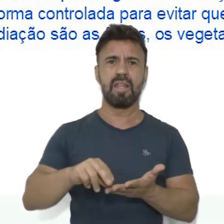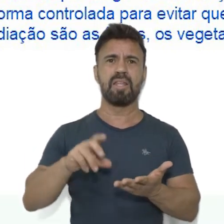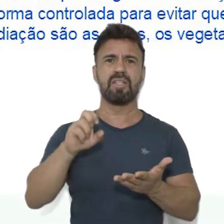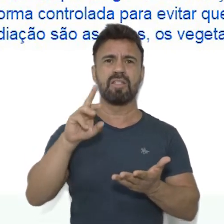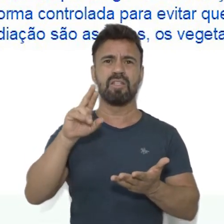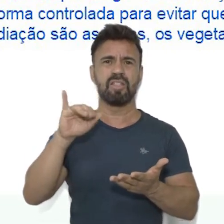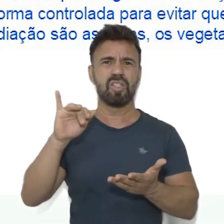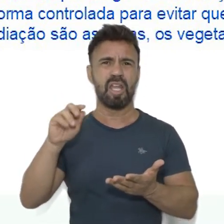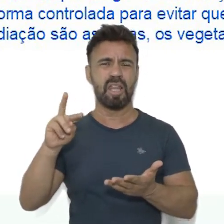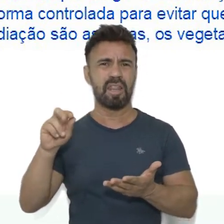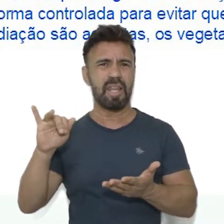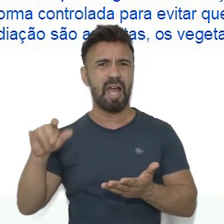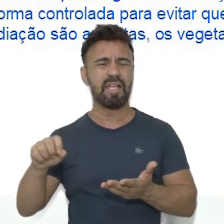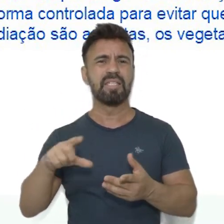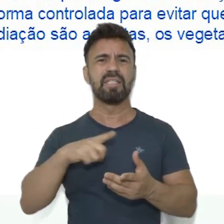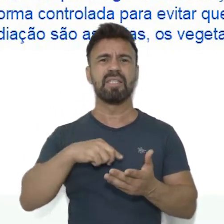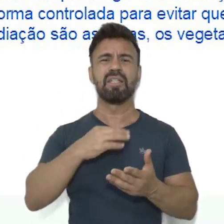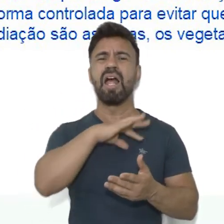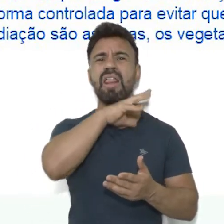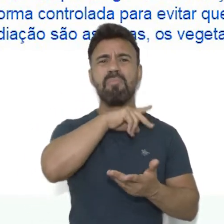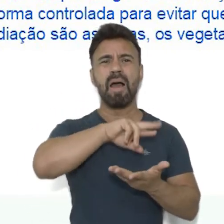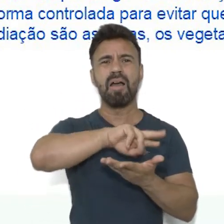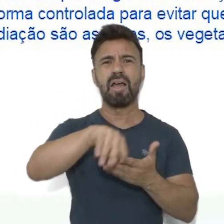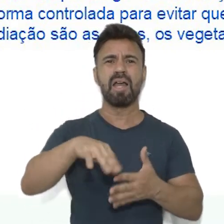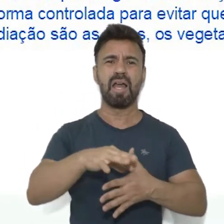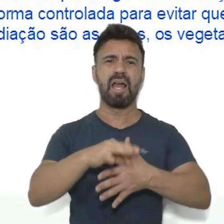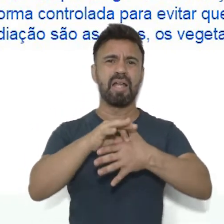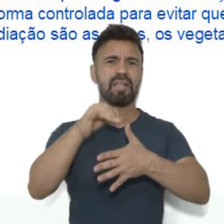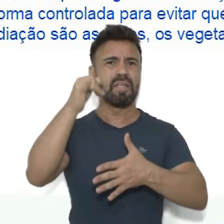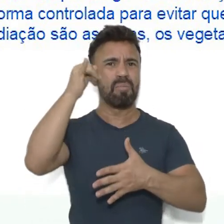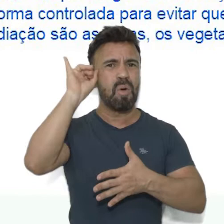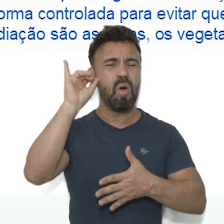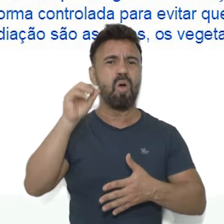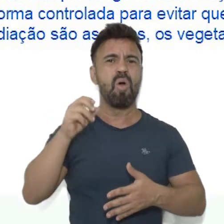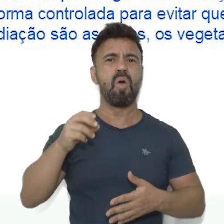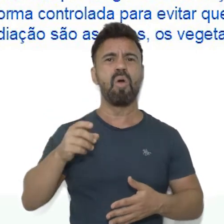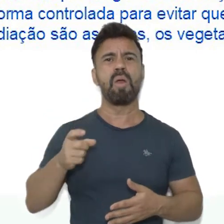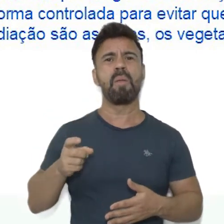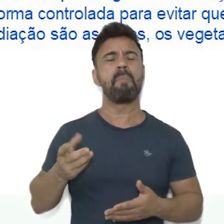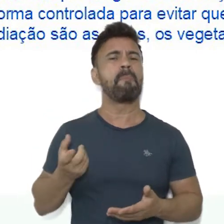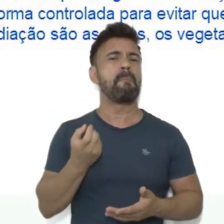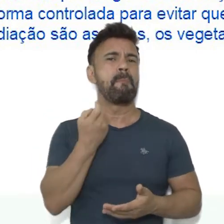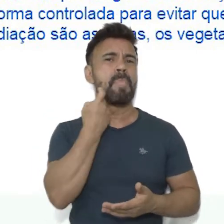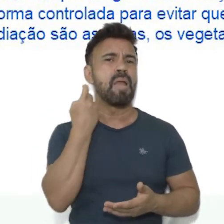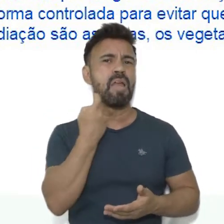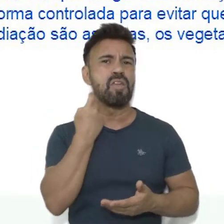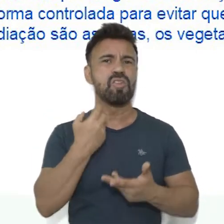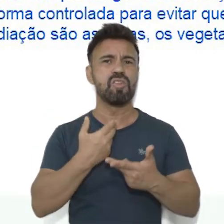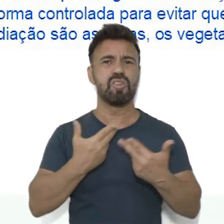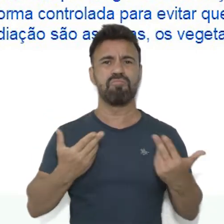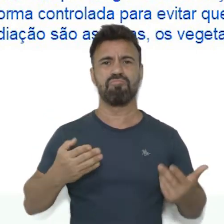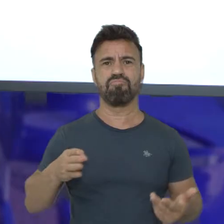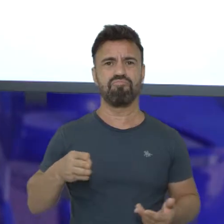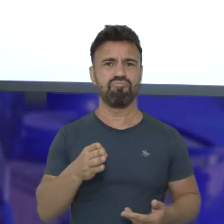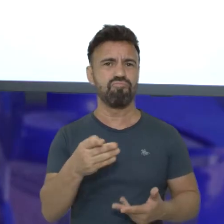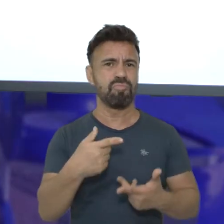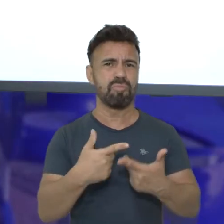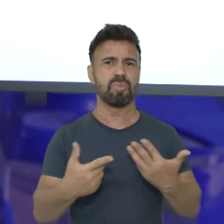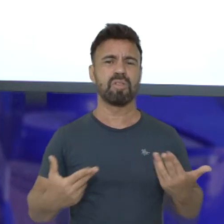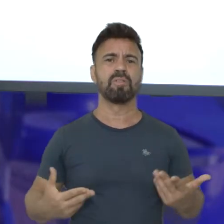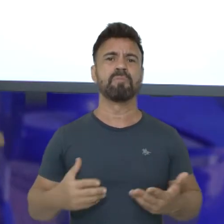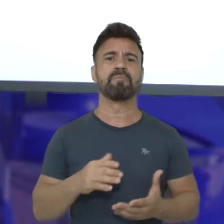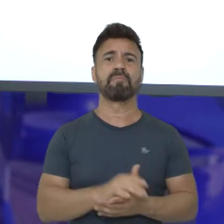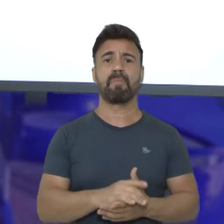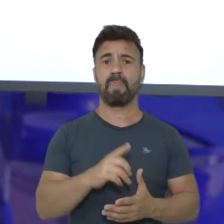cereais e derivados de animais, como carne de boi, de peixe, carne suína e por aí vai. Existem